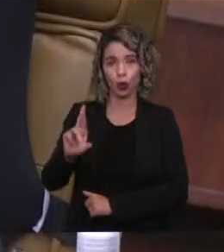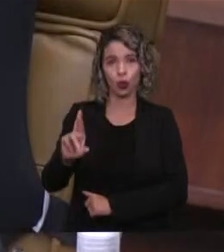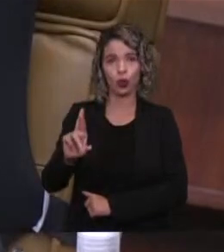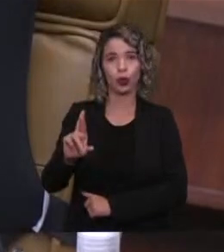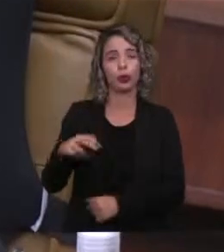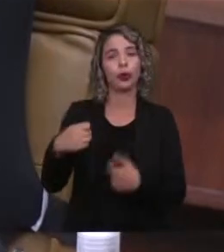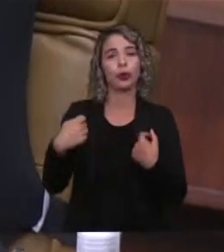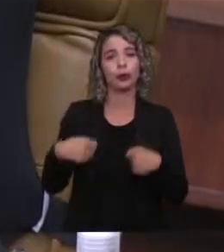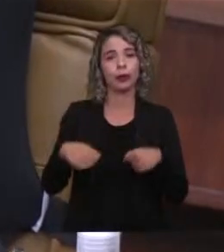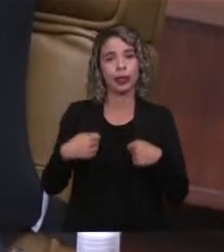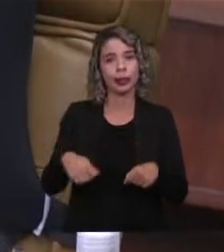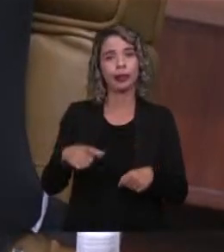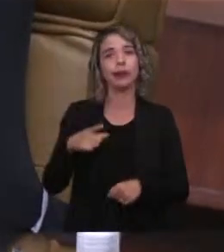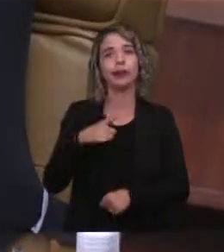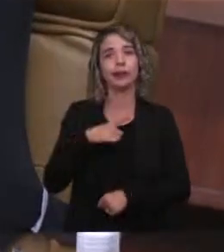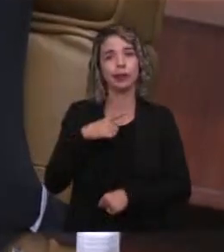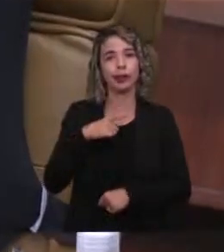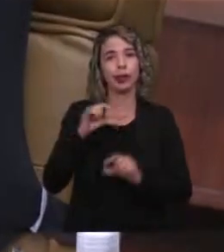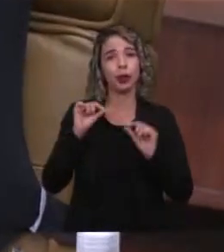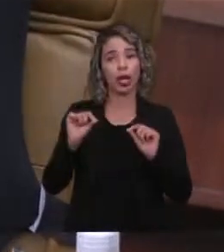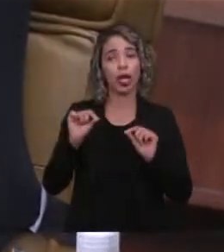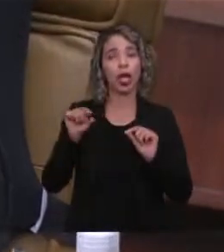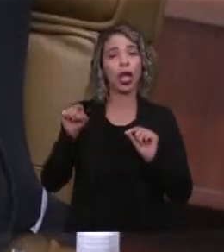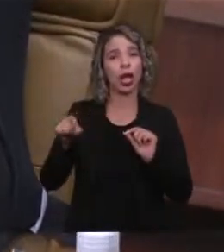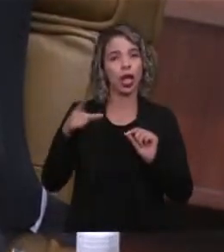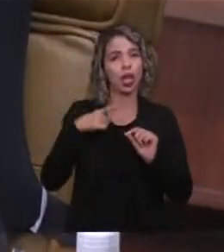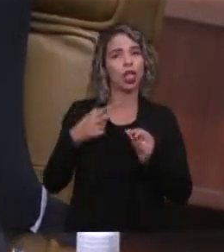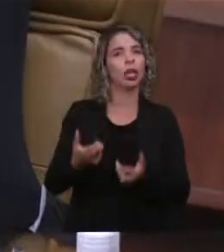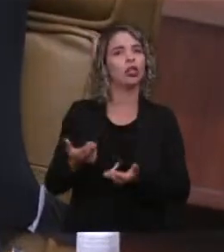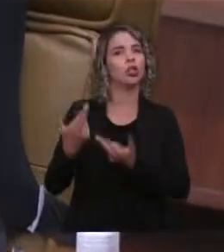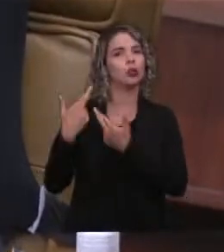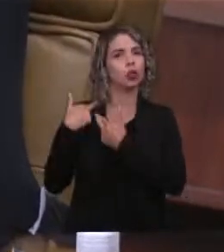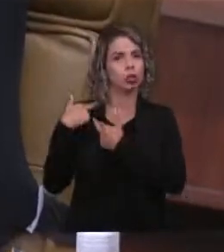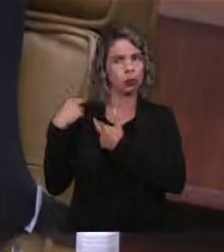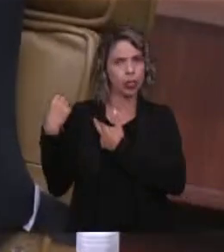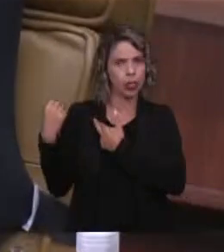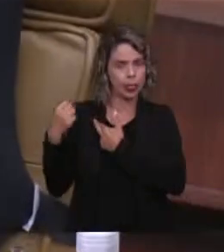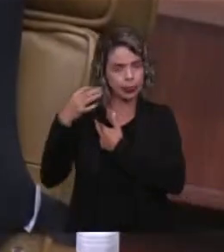Deve haver, considerando o seu nível de responsabilidade.